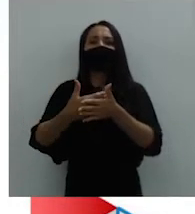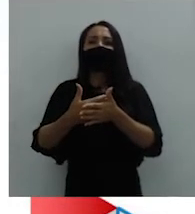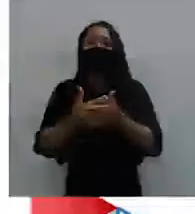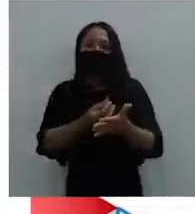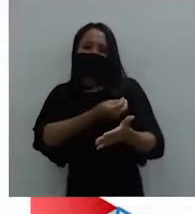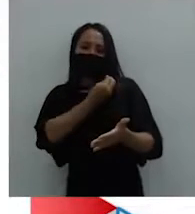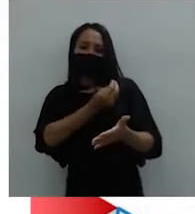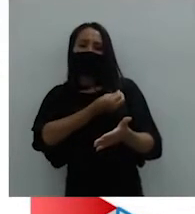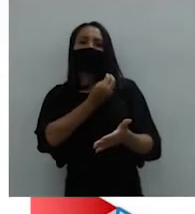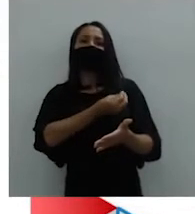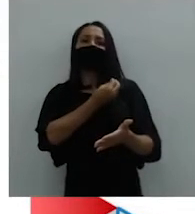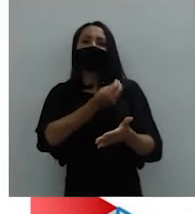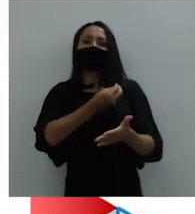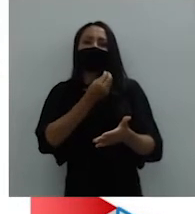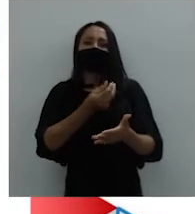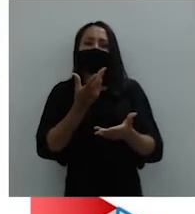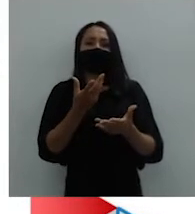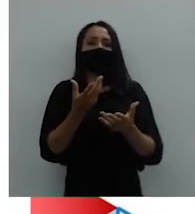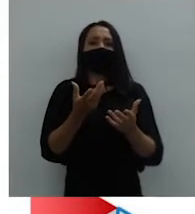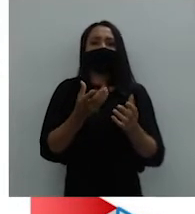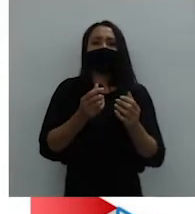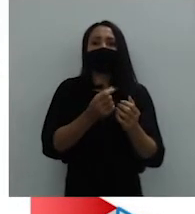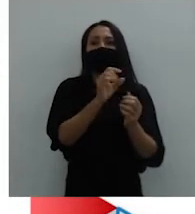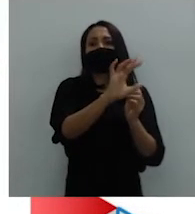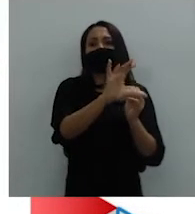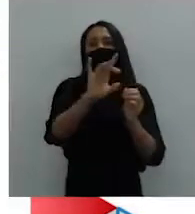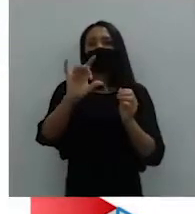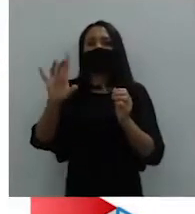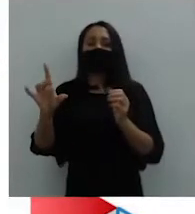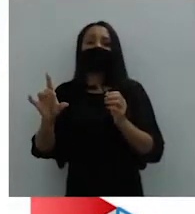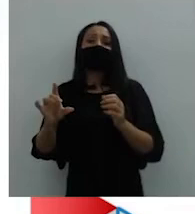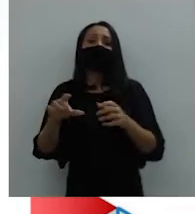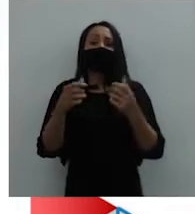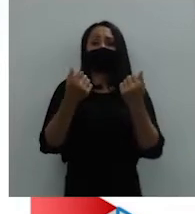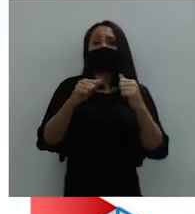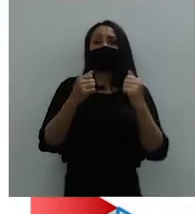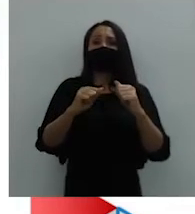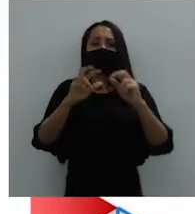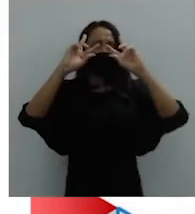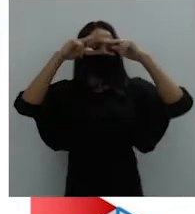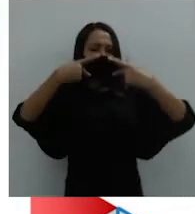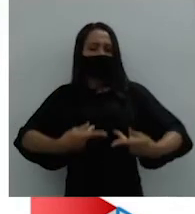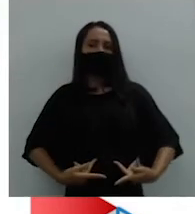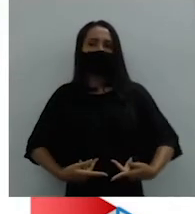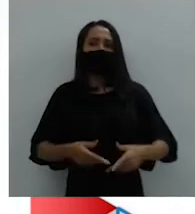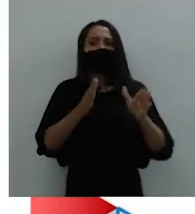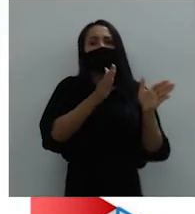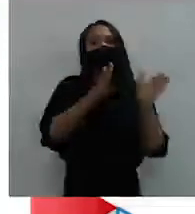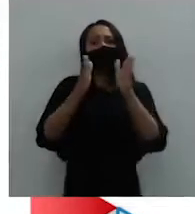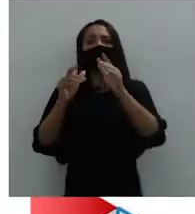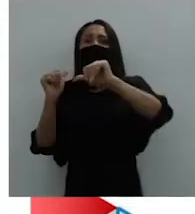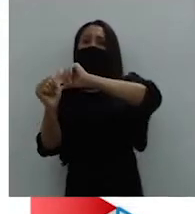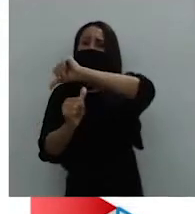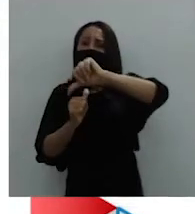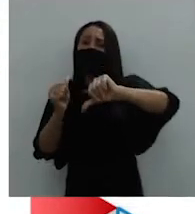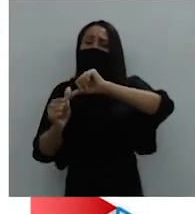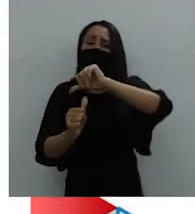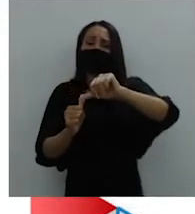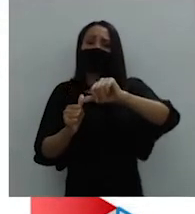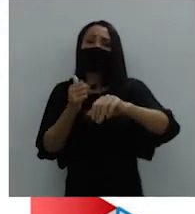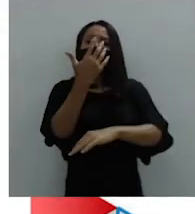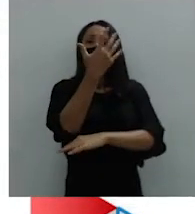vivência mesmo, conforme a necessidade de cada ser humano. Por outro lado, há mudanças nas paisagens que